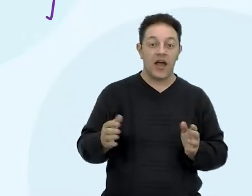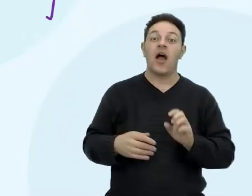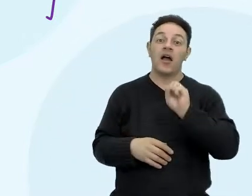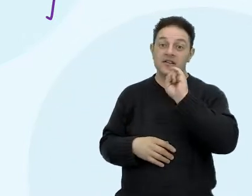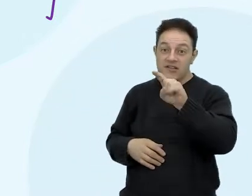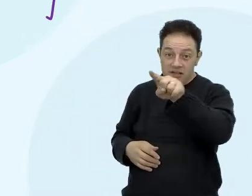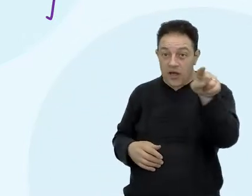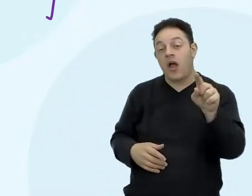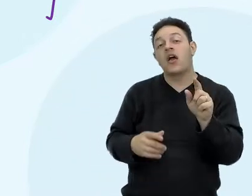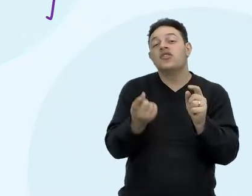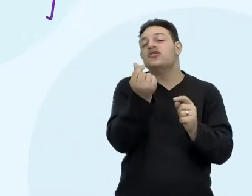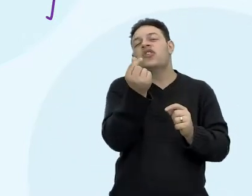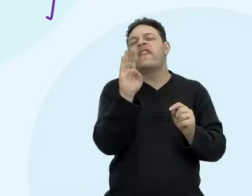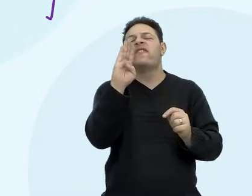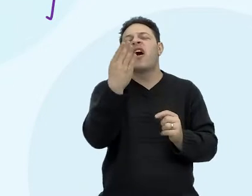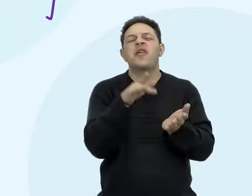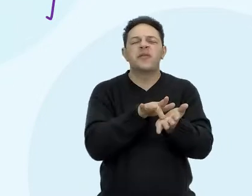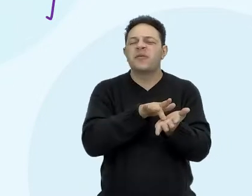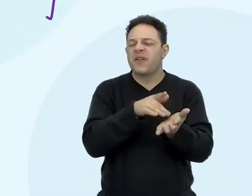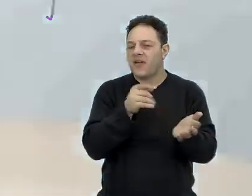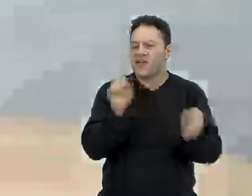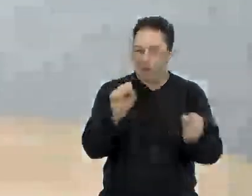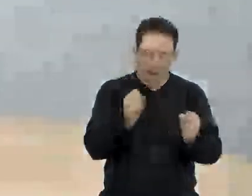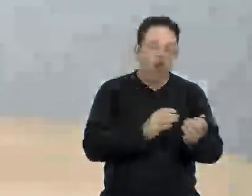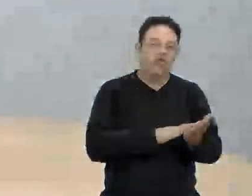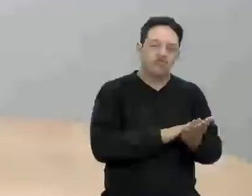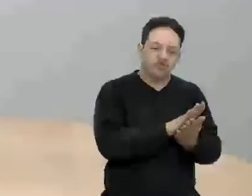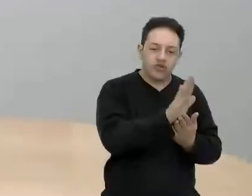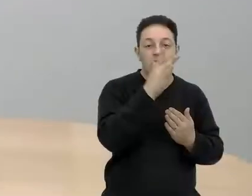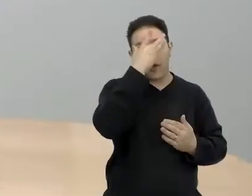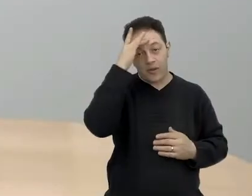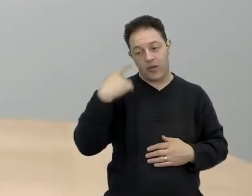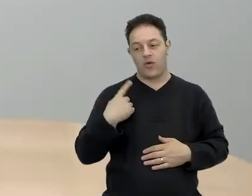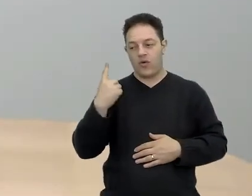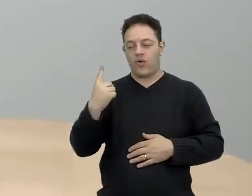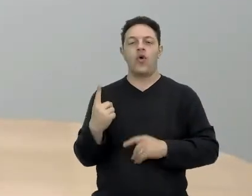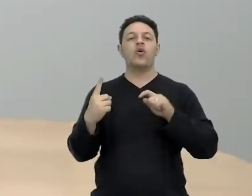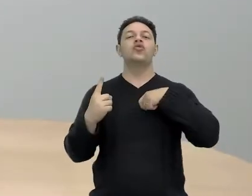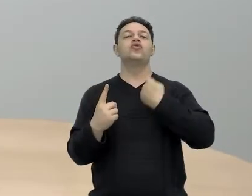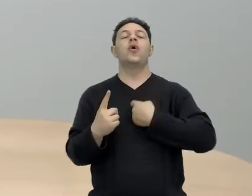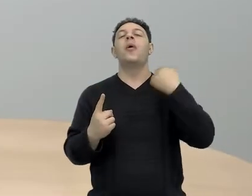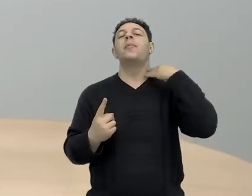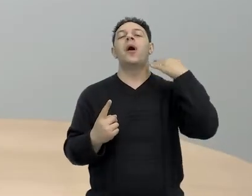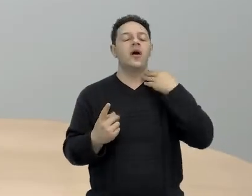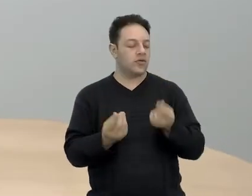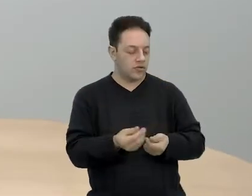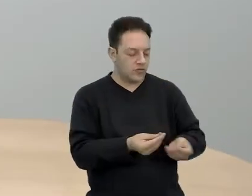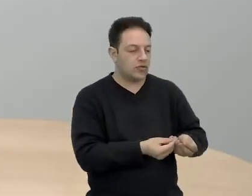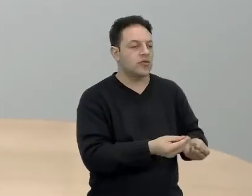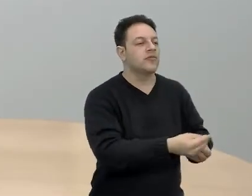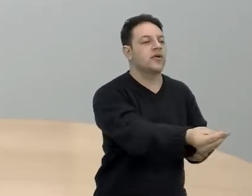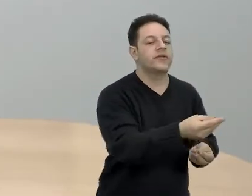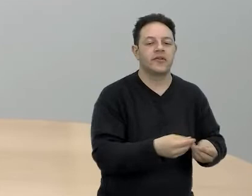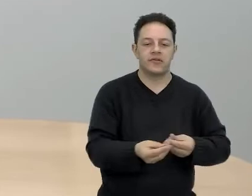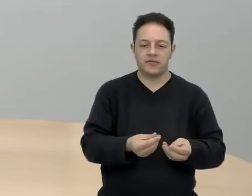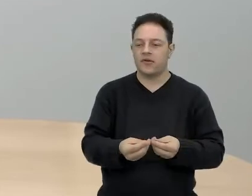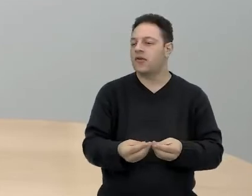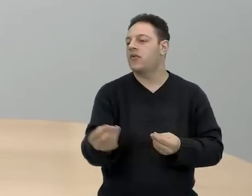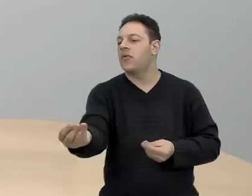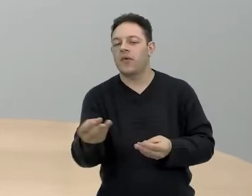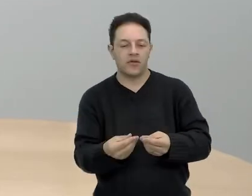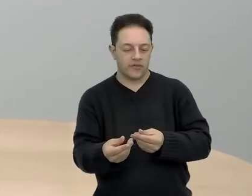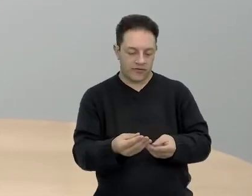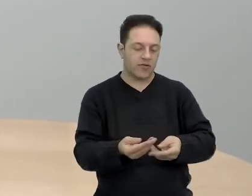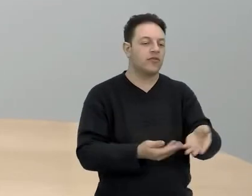vocês imprimirem aí na escola de vocês, uma pessoa vai precisar ser o banco, alguém vai precisar ficar com o troco, né, para fazer